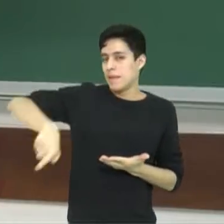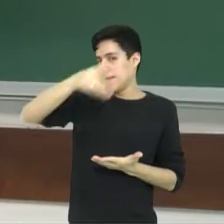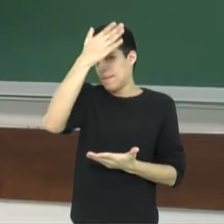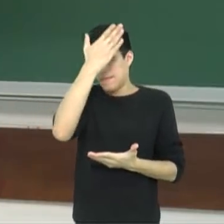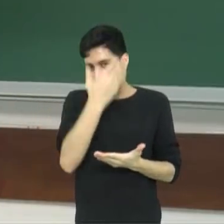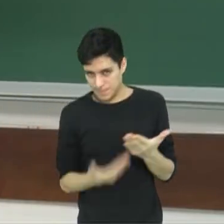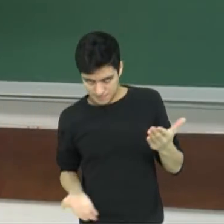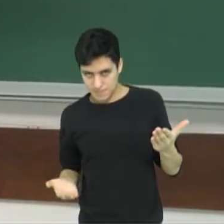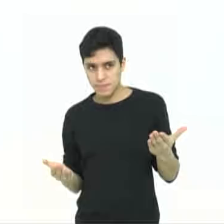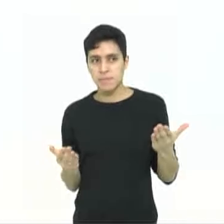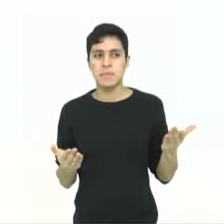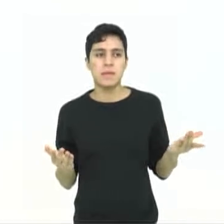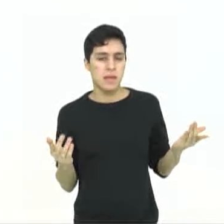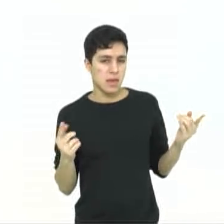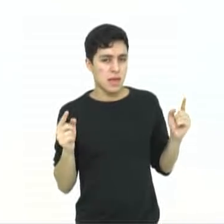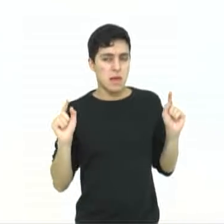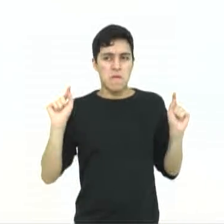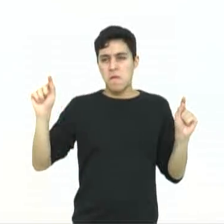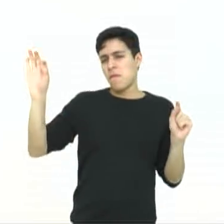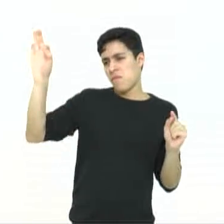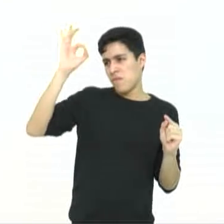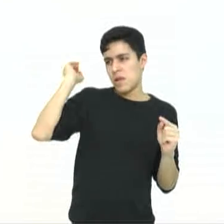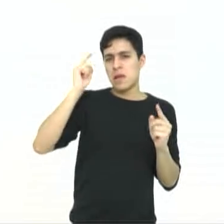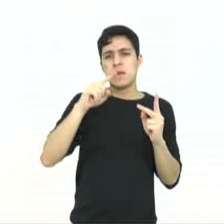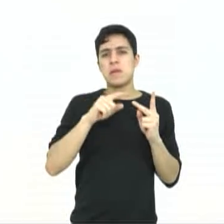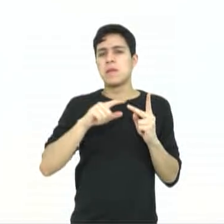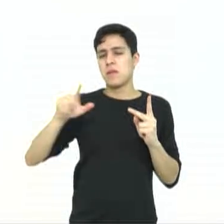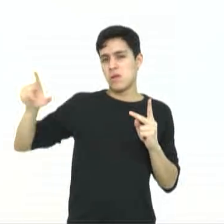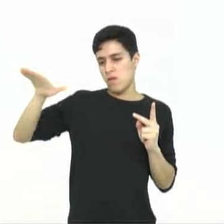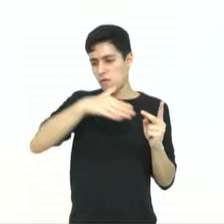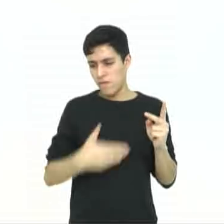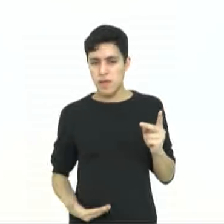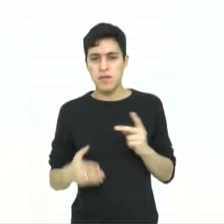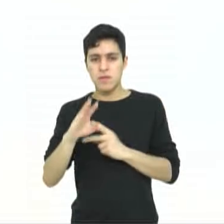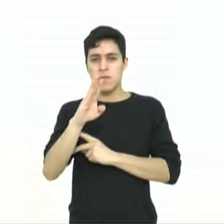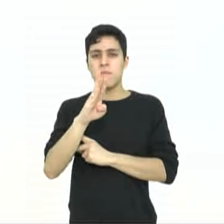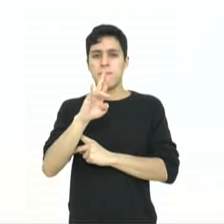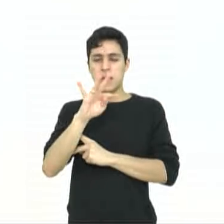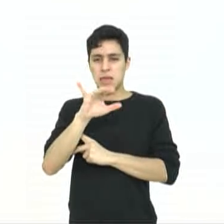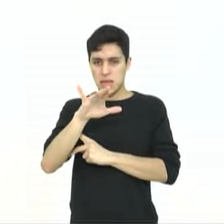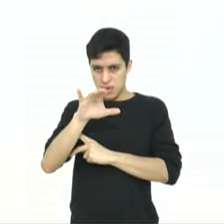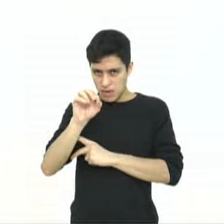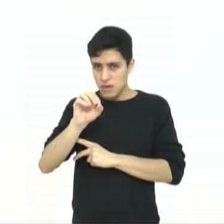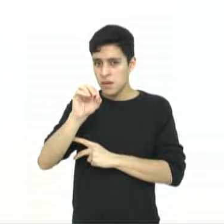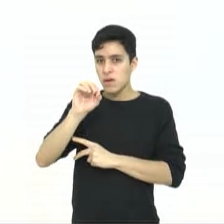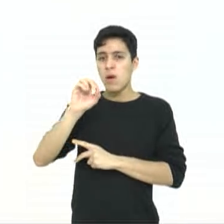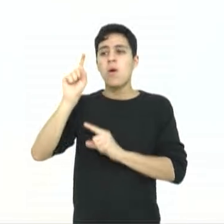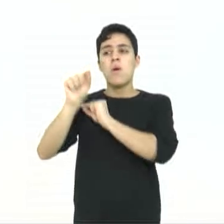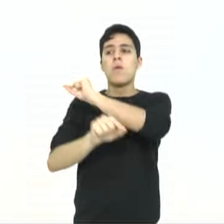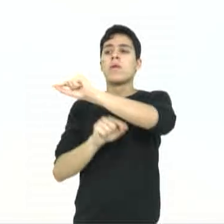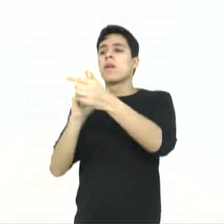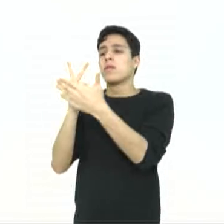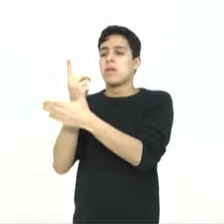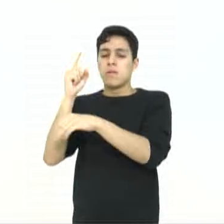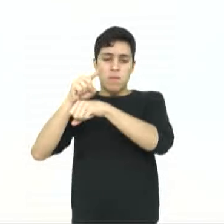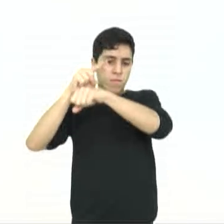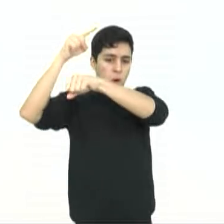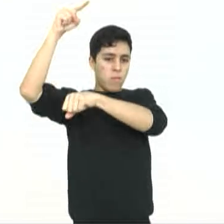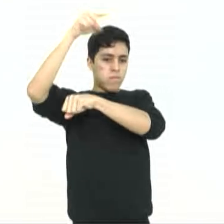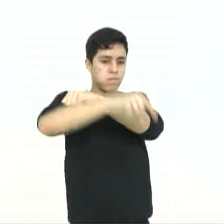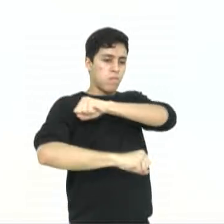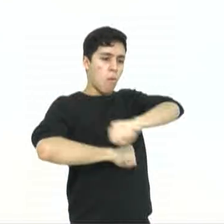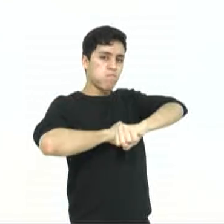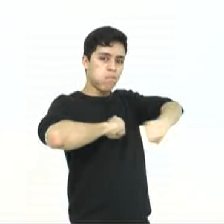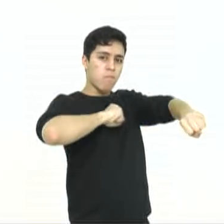das proclamações pacíficas, tanto da França quanto do governo britânico, a revolta termina com um bombardeamento britânico, mostrando